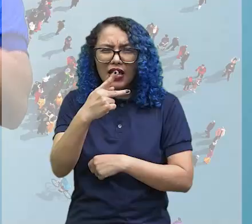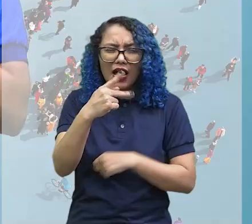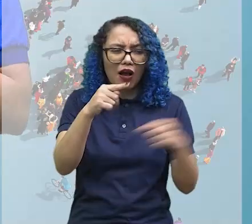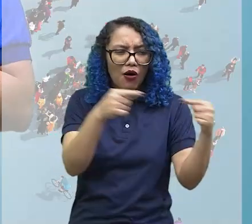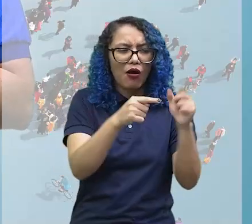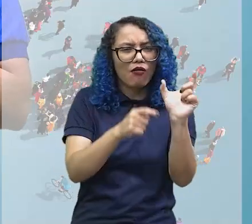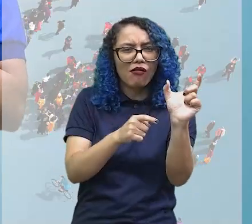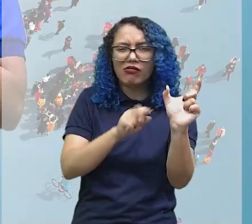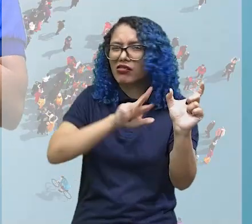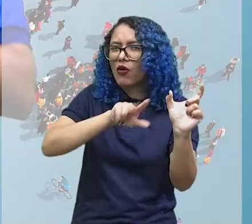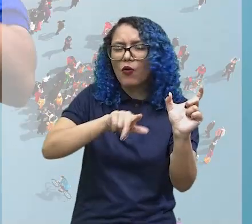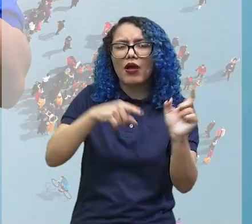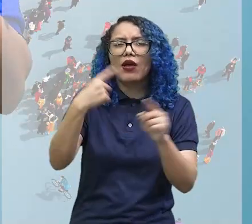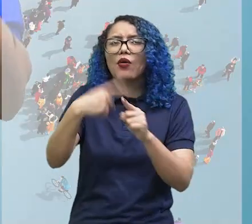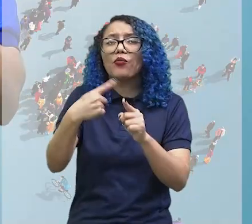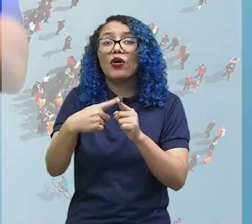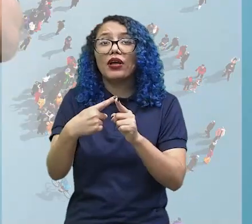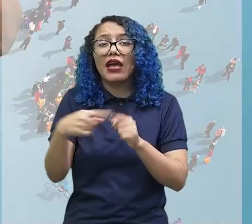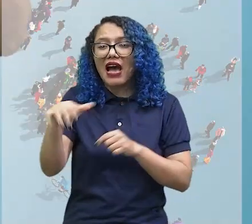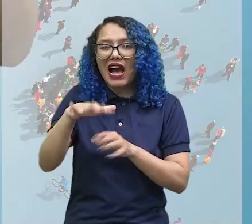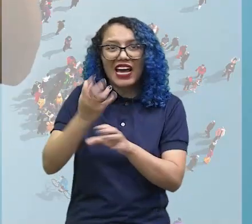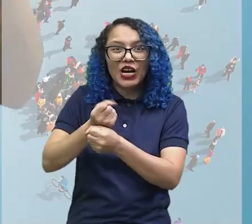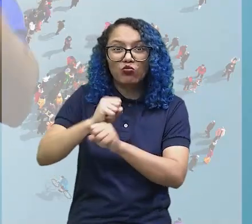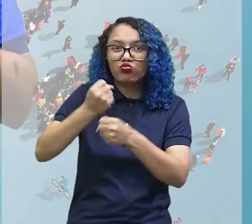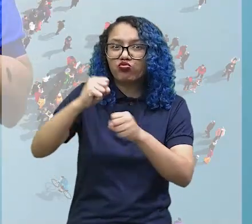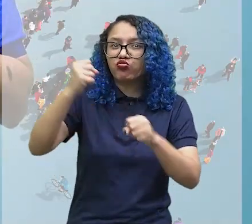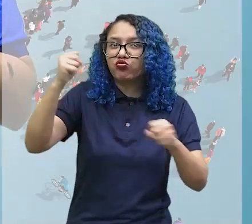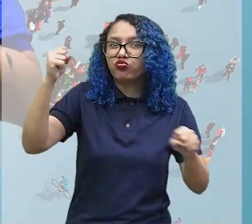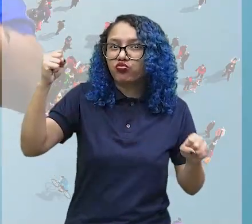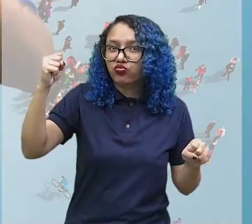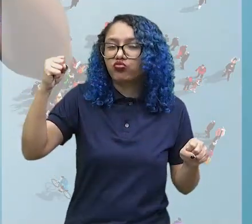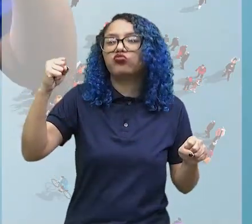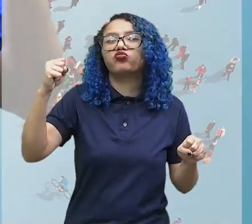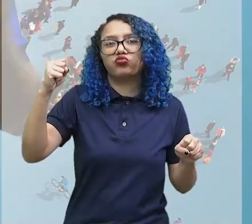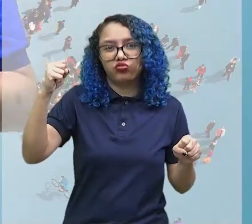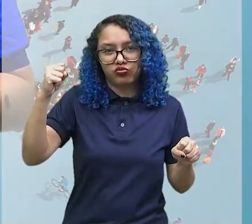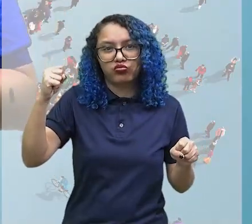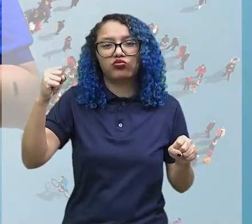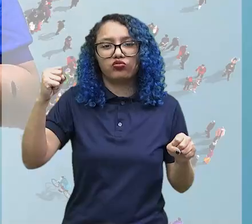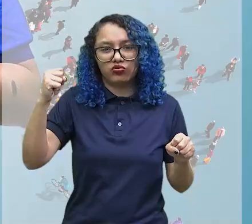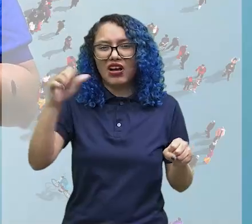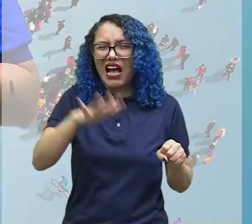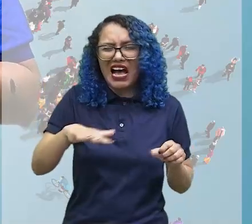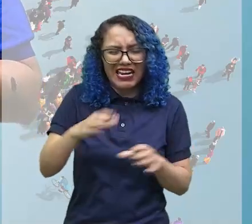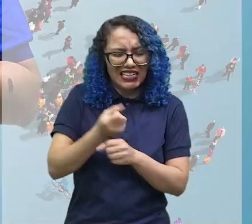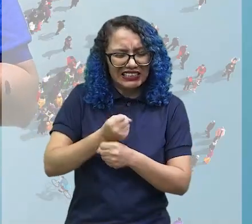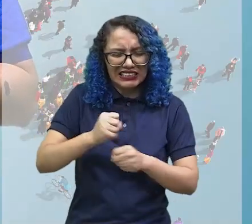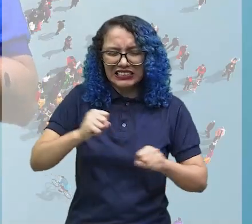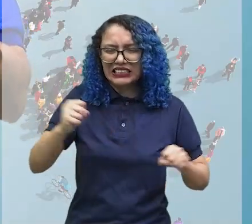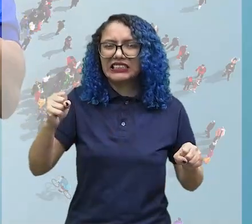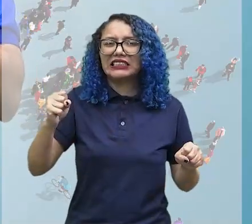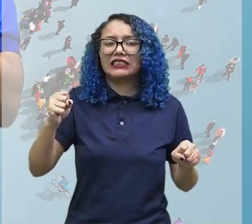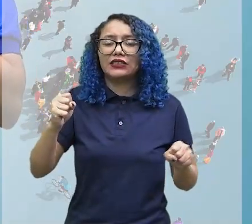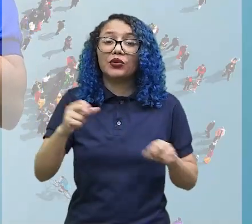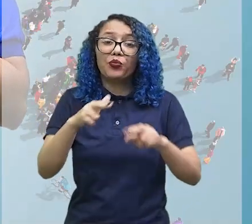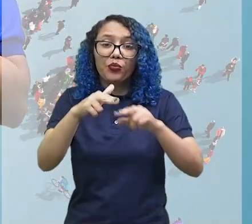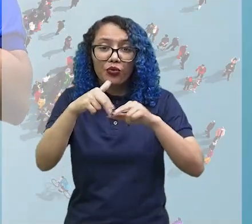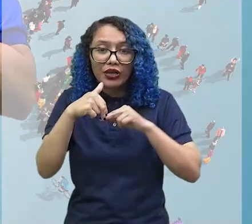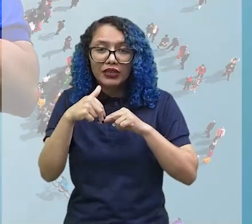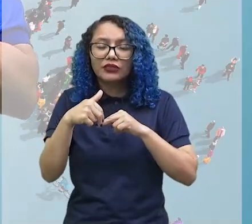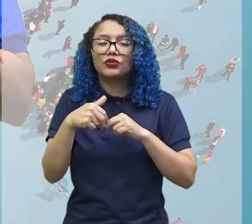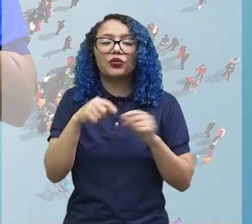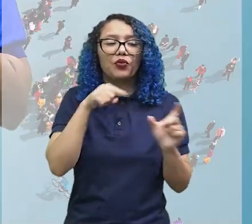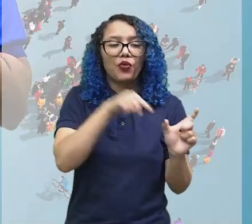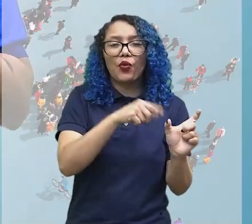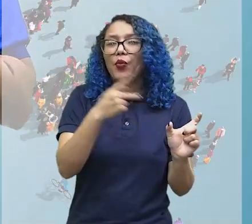quantidade de habitantes que se tem, né, por conta da sua extensão territorial, o Brasil é muito extenso, gente, território, né? Então vai fazer com que o